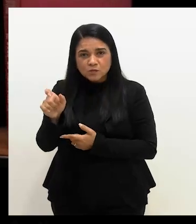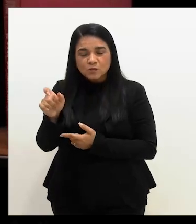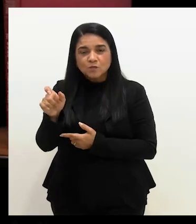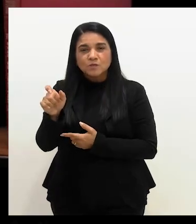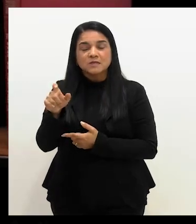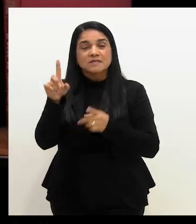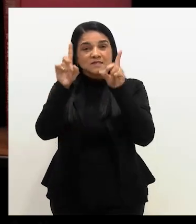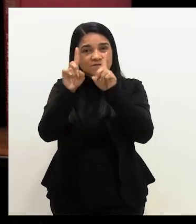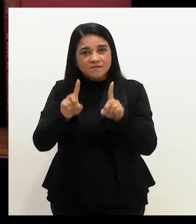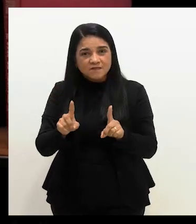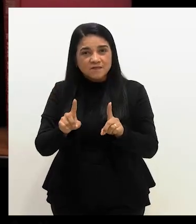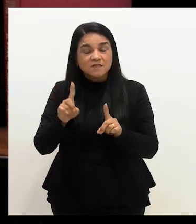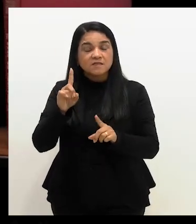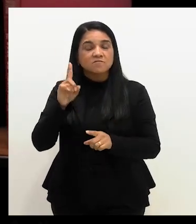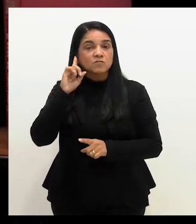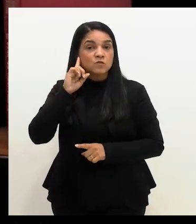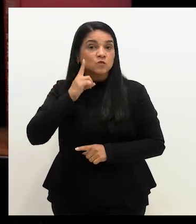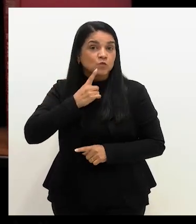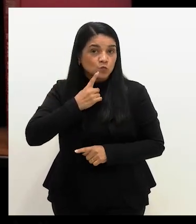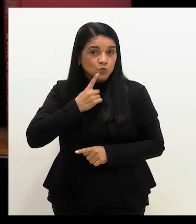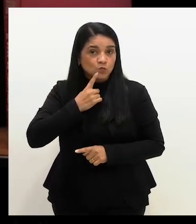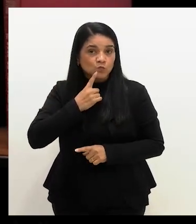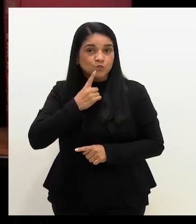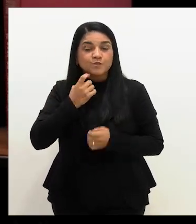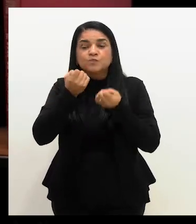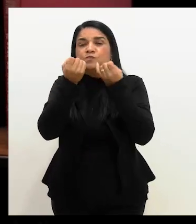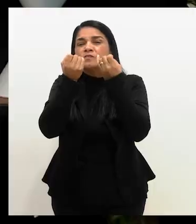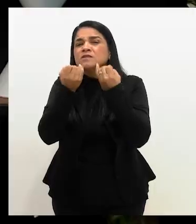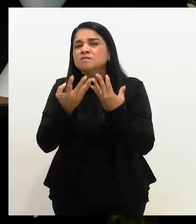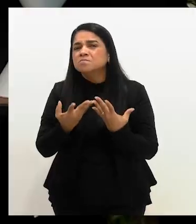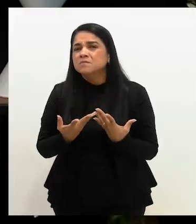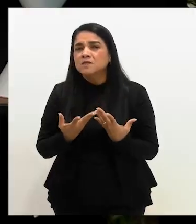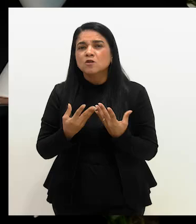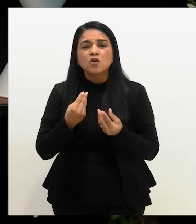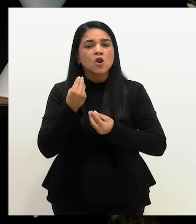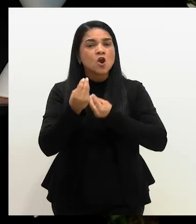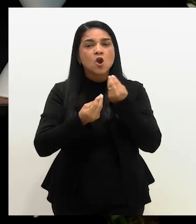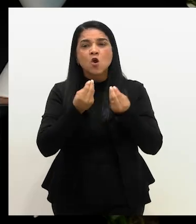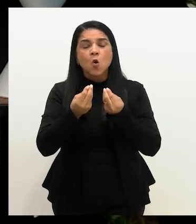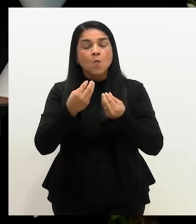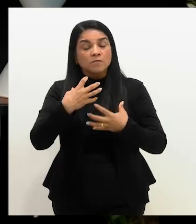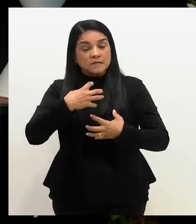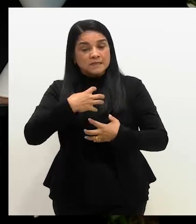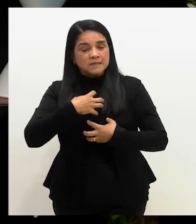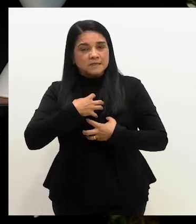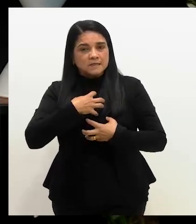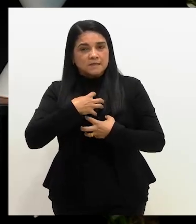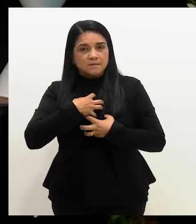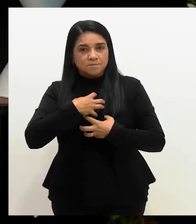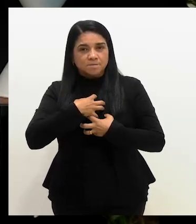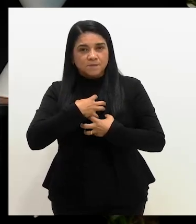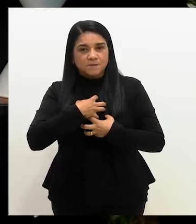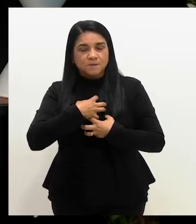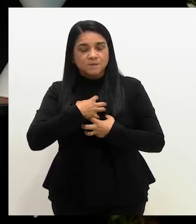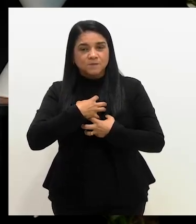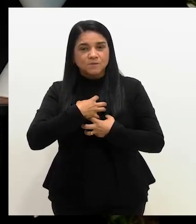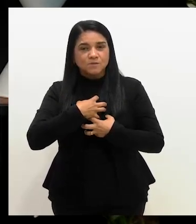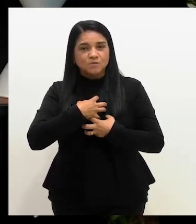que tem uma deficiência auditiva, queria que você pudesse explicar um pouco mais sobre essa parte do